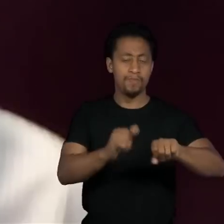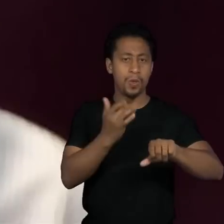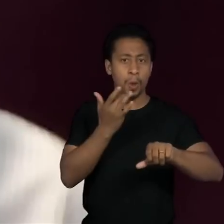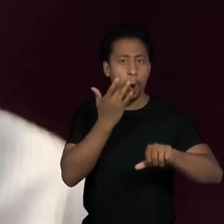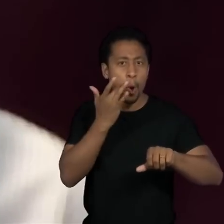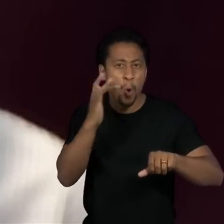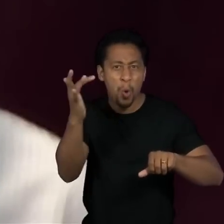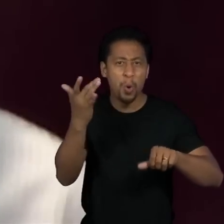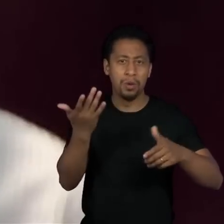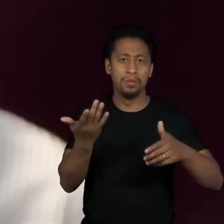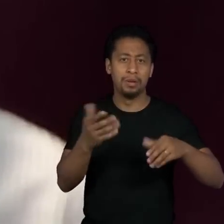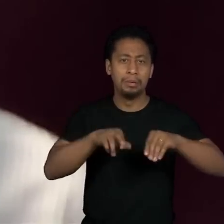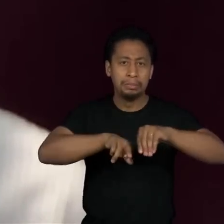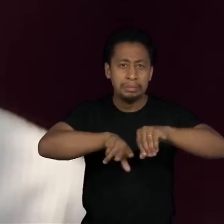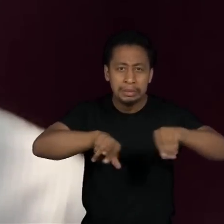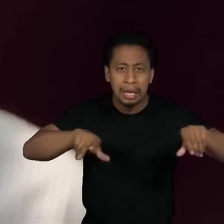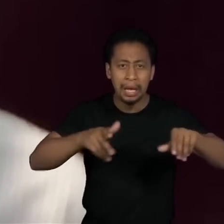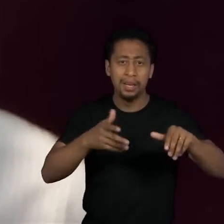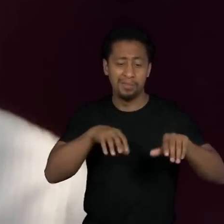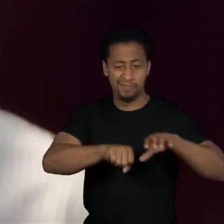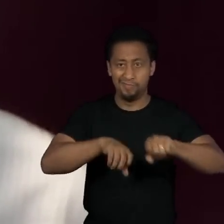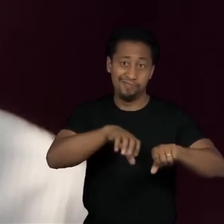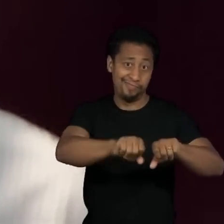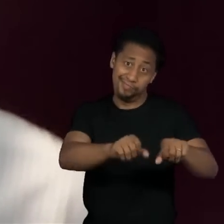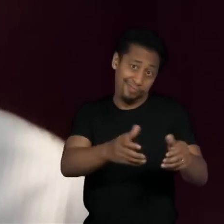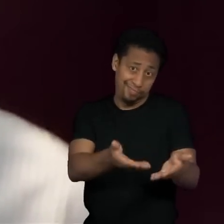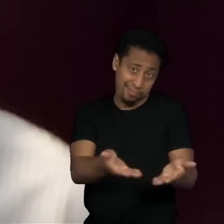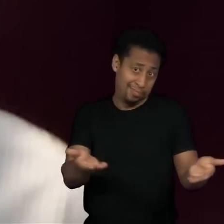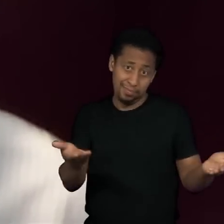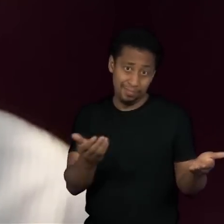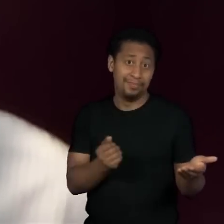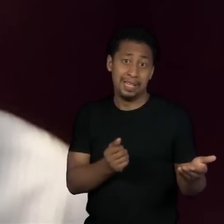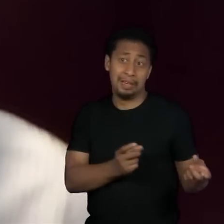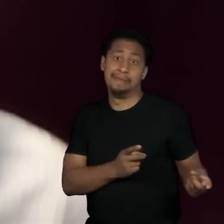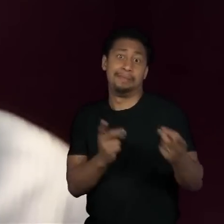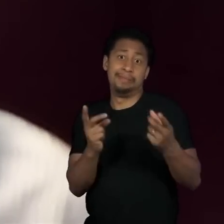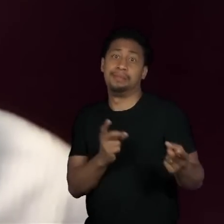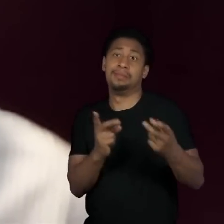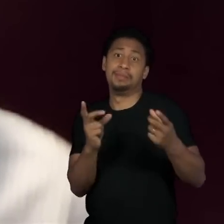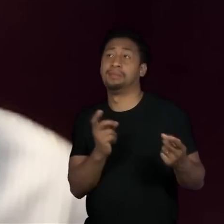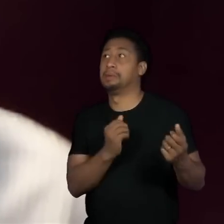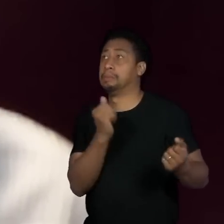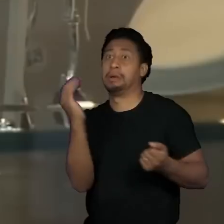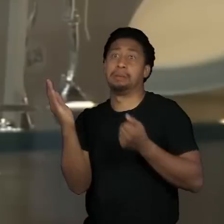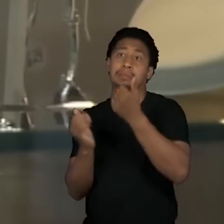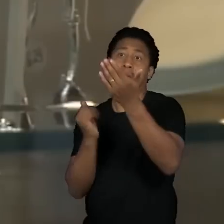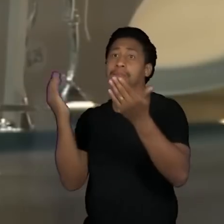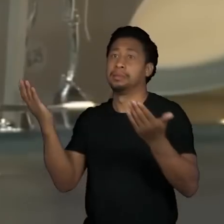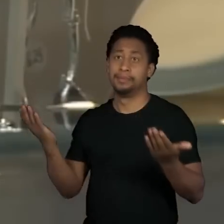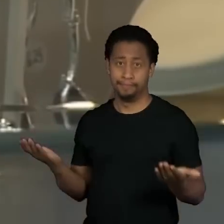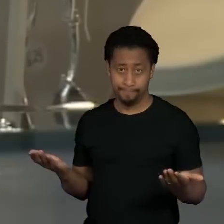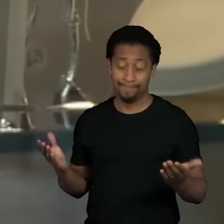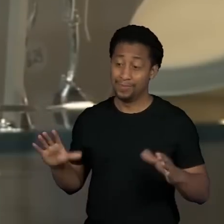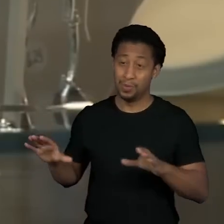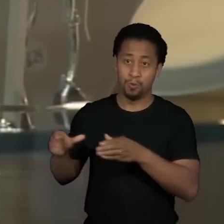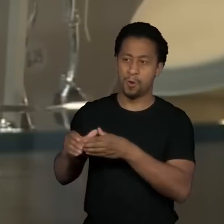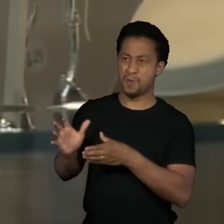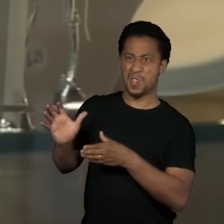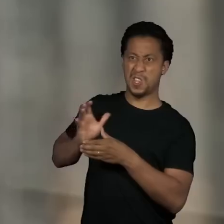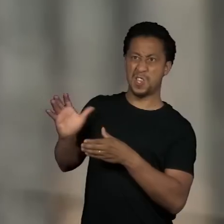que acabam concentrando a riqueza gerada em poucas mãos.